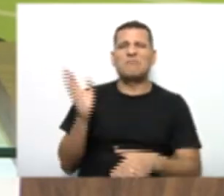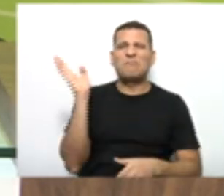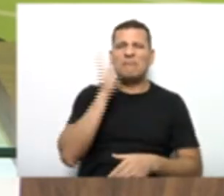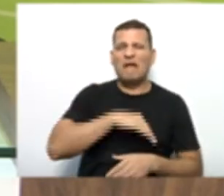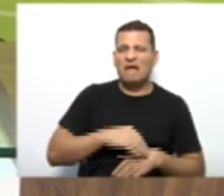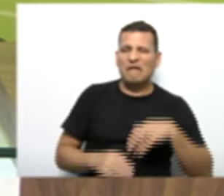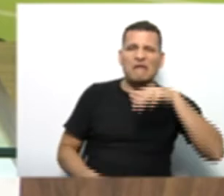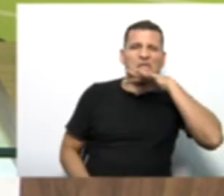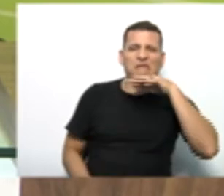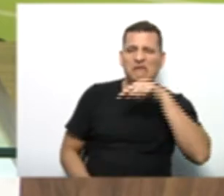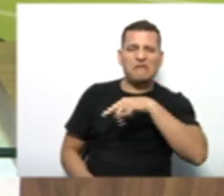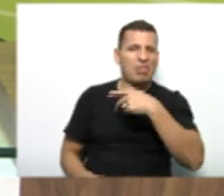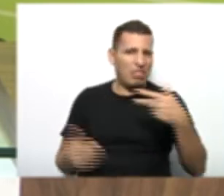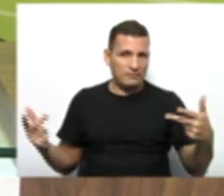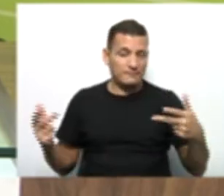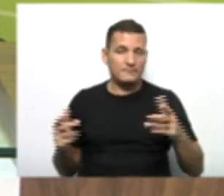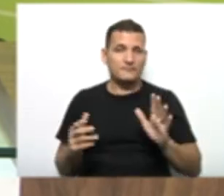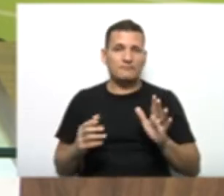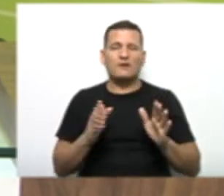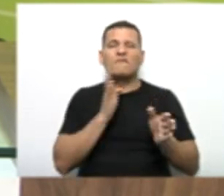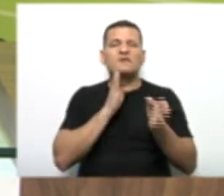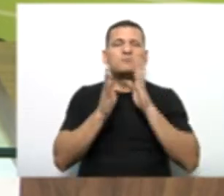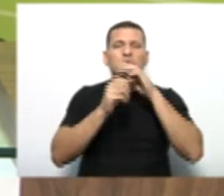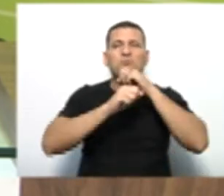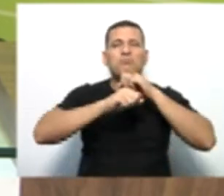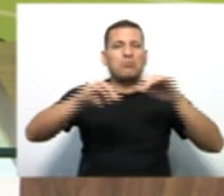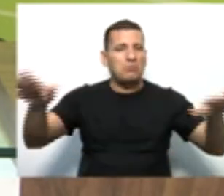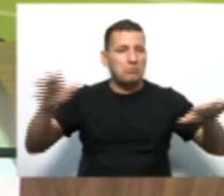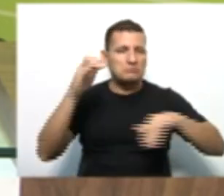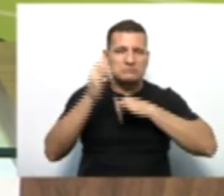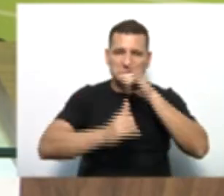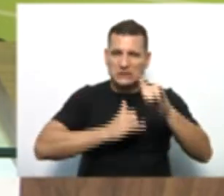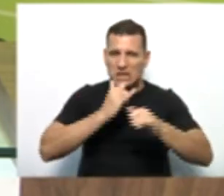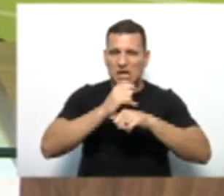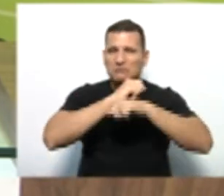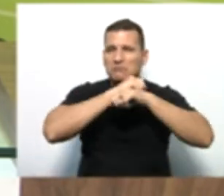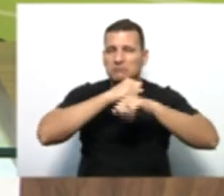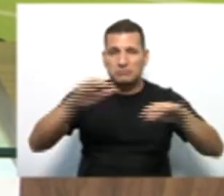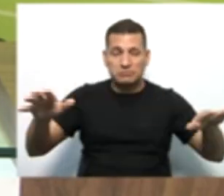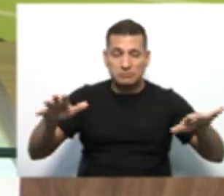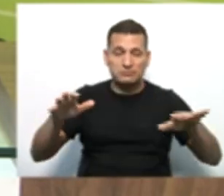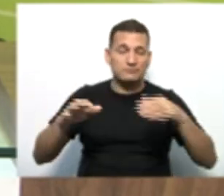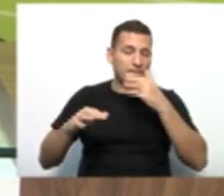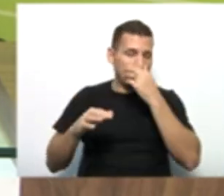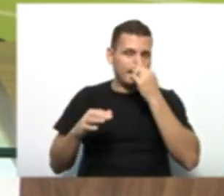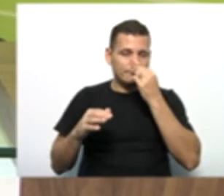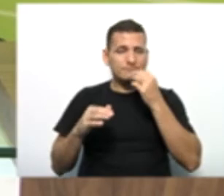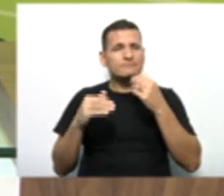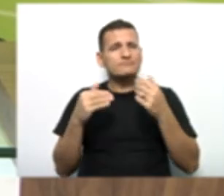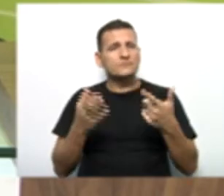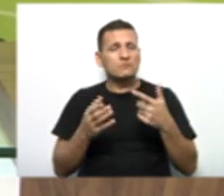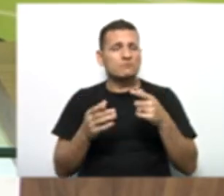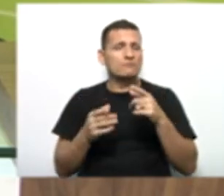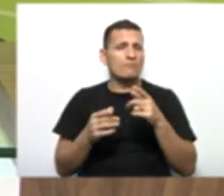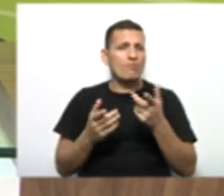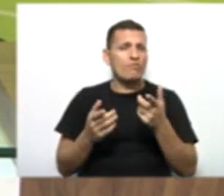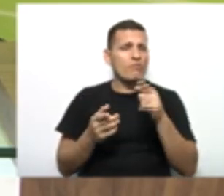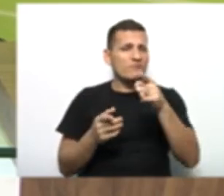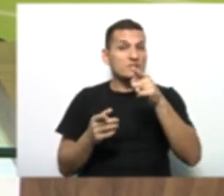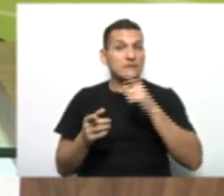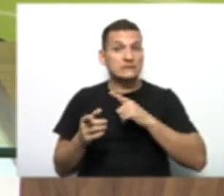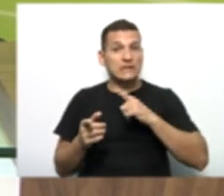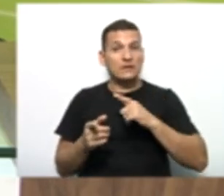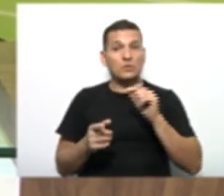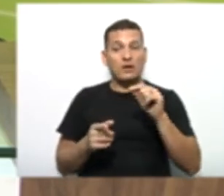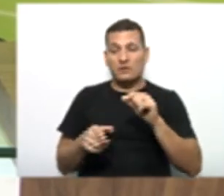muito forte da empresa, numa rede social, por exemplo, você está, naquele momento, representando a